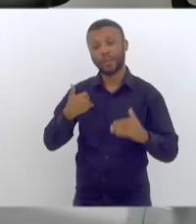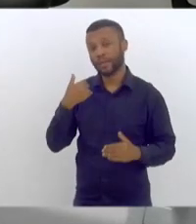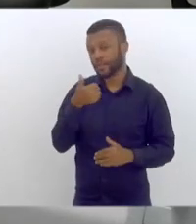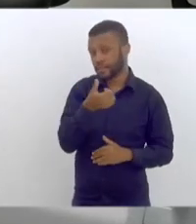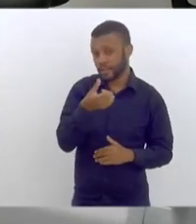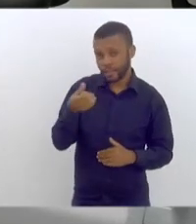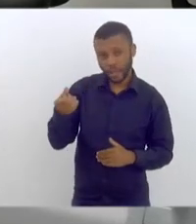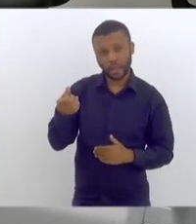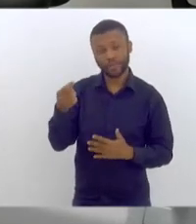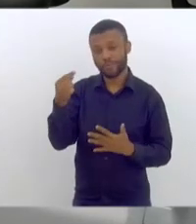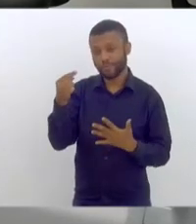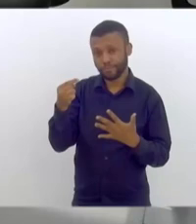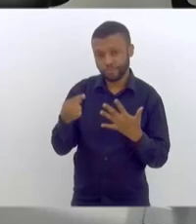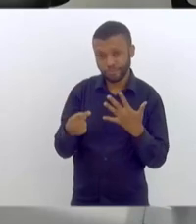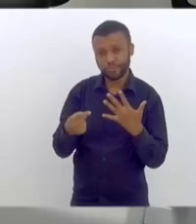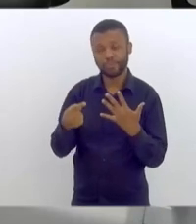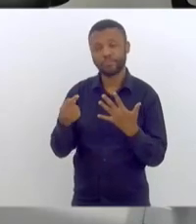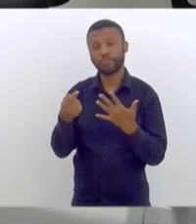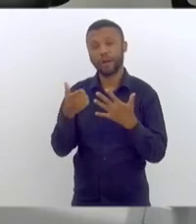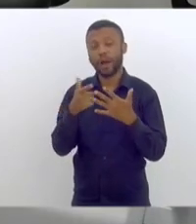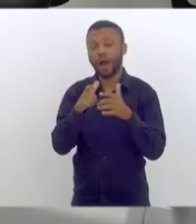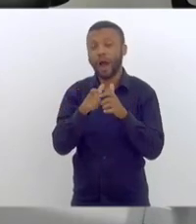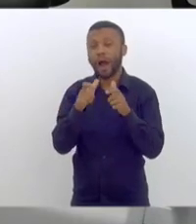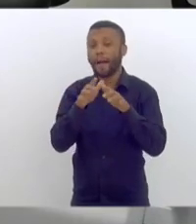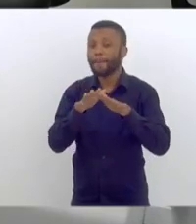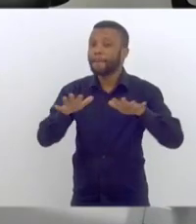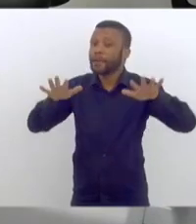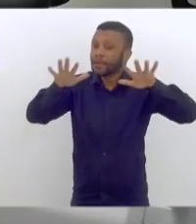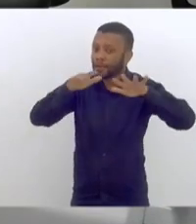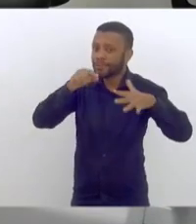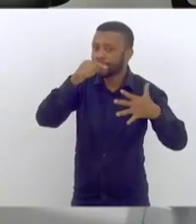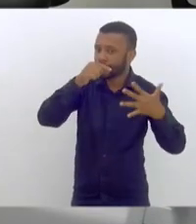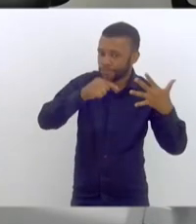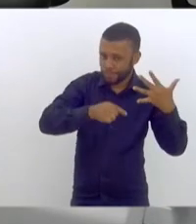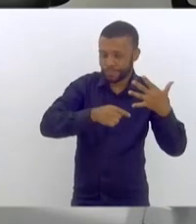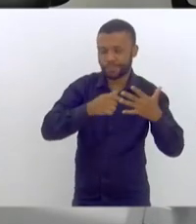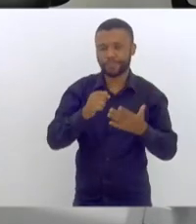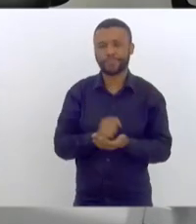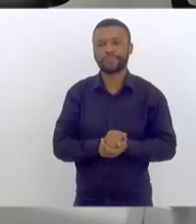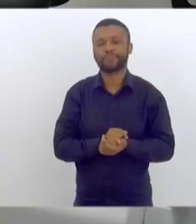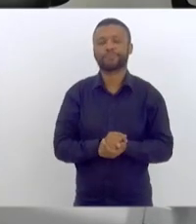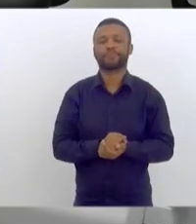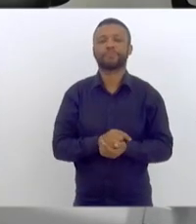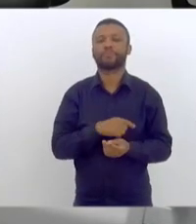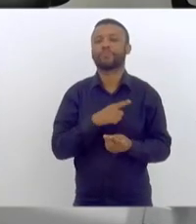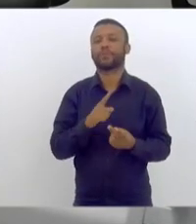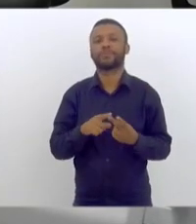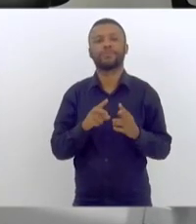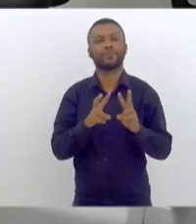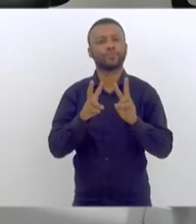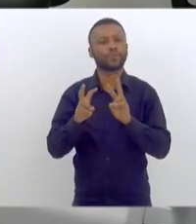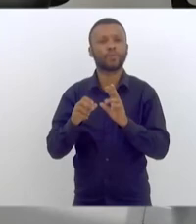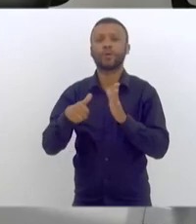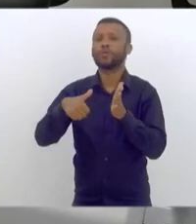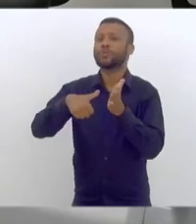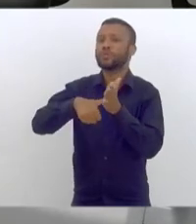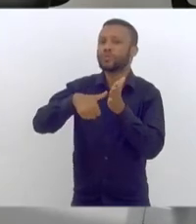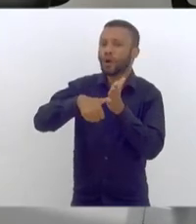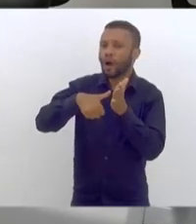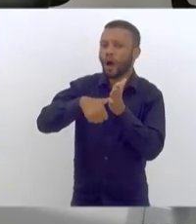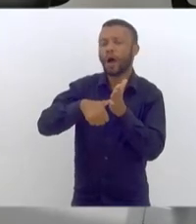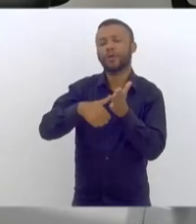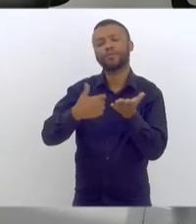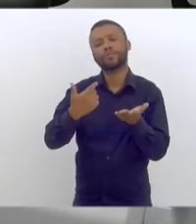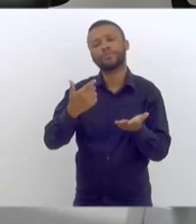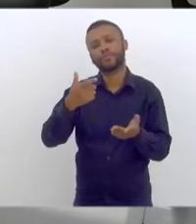enfim ela amplia um pouco essa questão com relação a questão dos sócios nos sócios pessoa